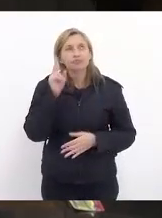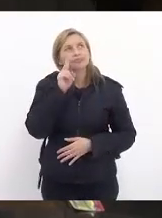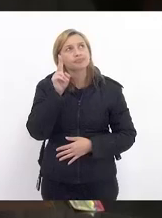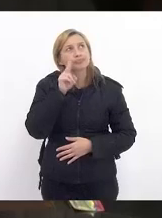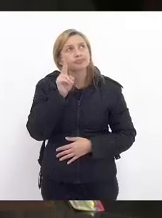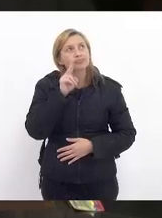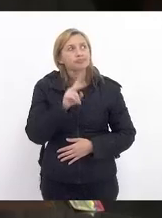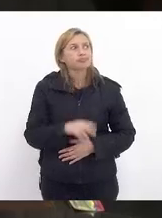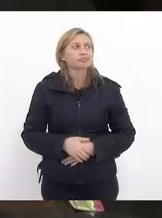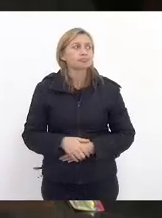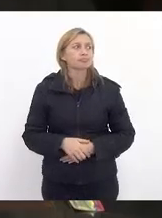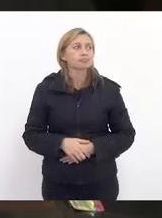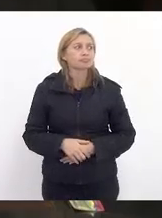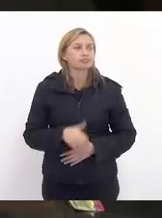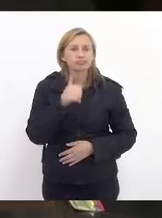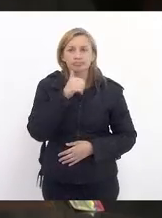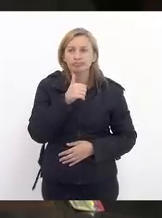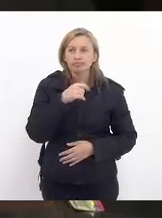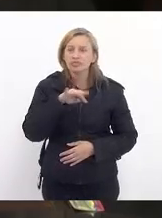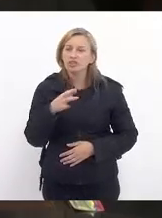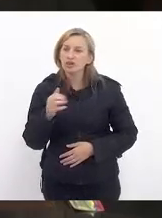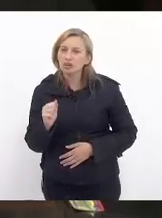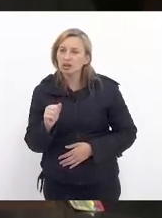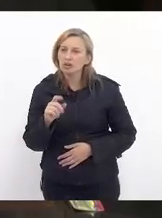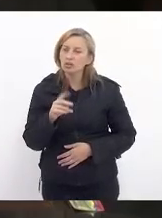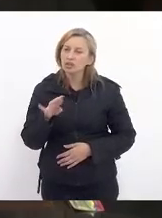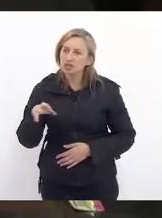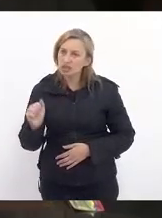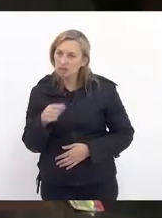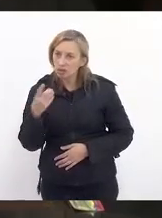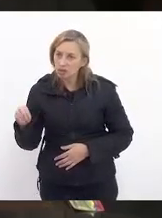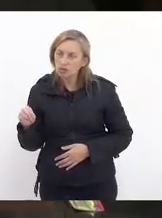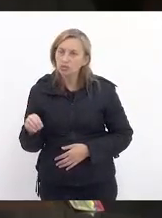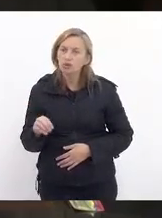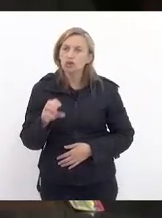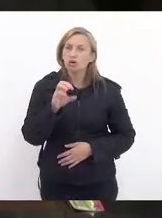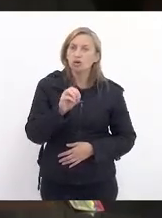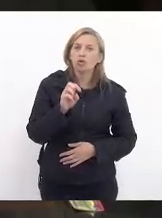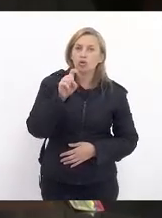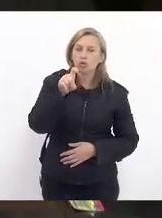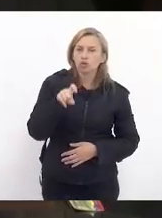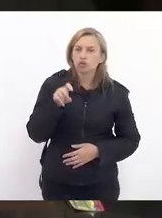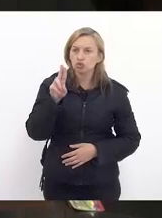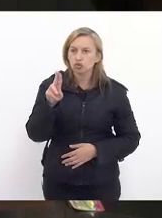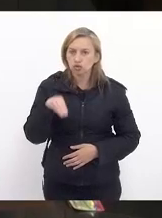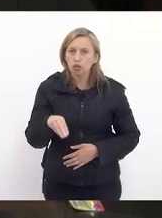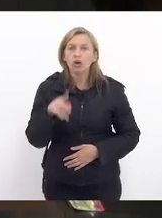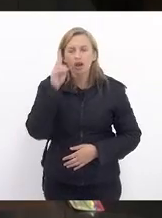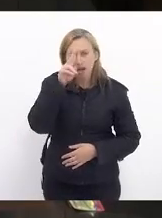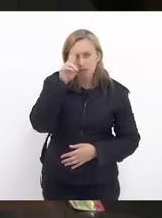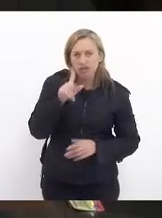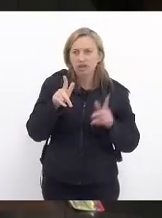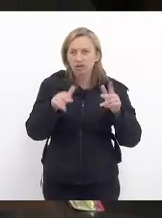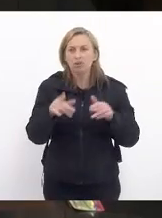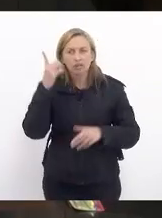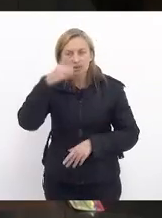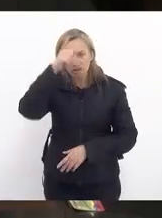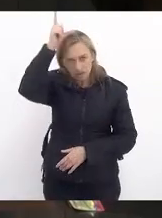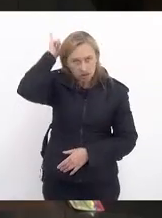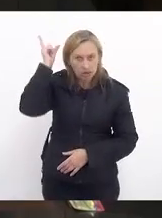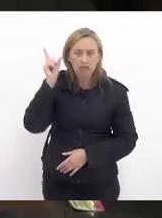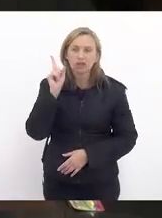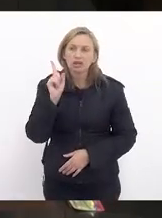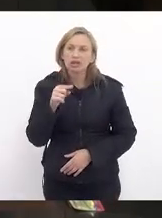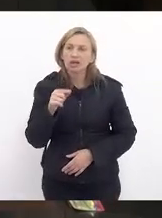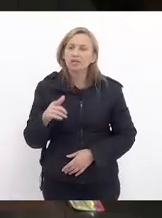lembramos de Nossa Senhora da Conceição sincretizado em oxun lembrando como lembrou Luiz Paulo que ela chega a ser